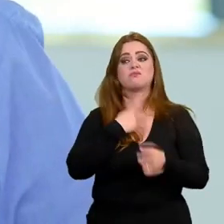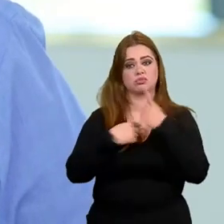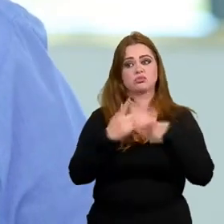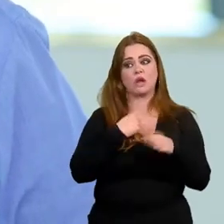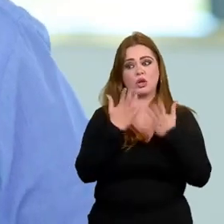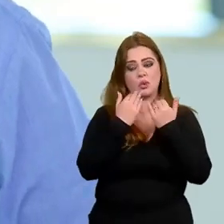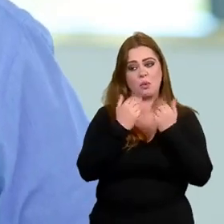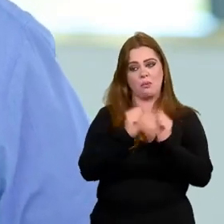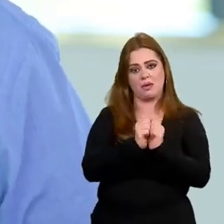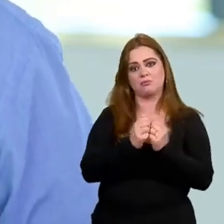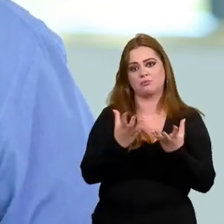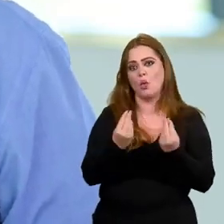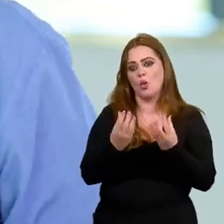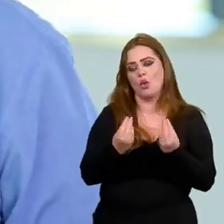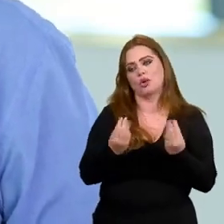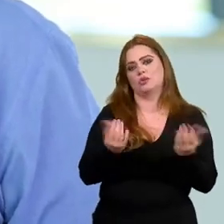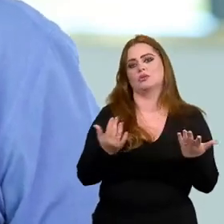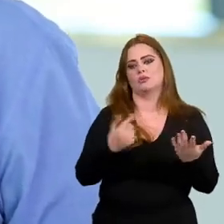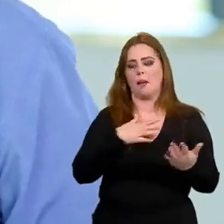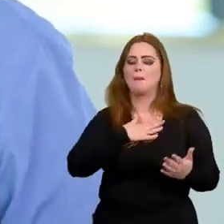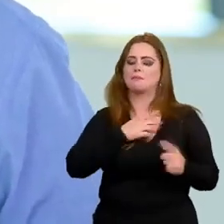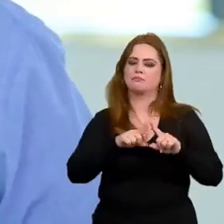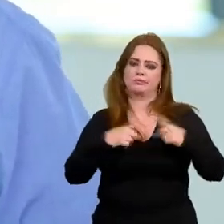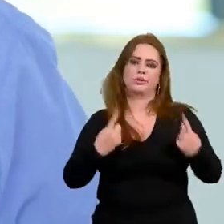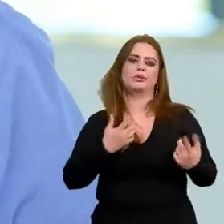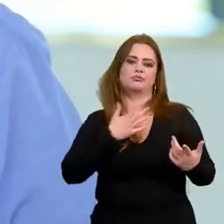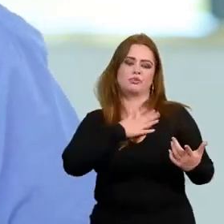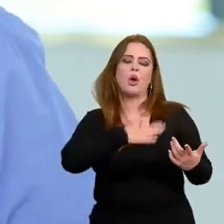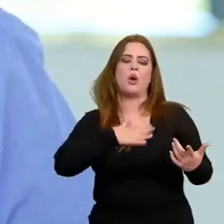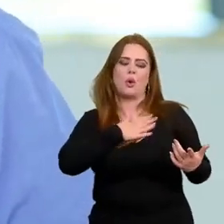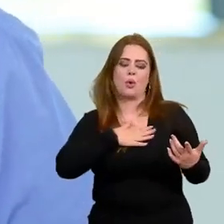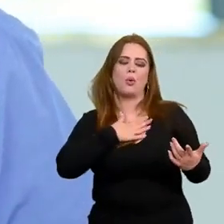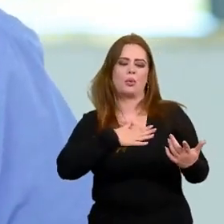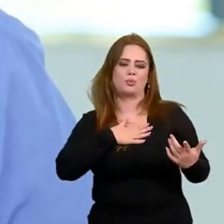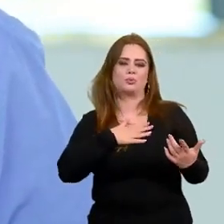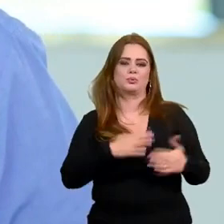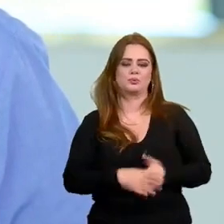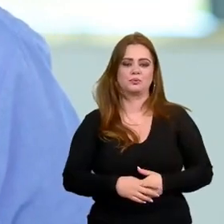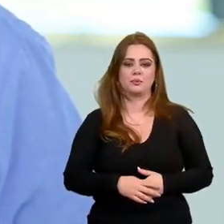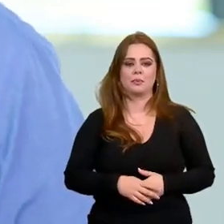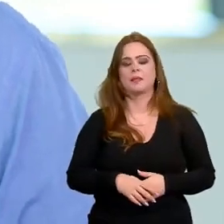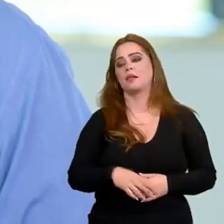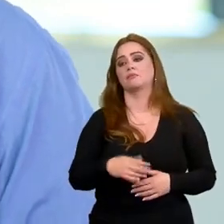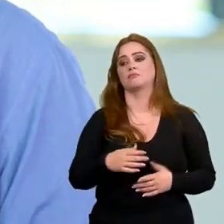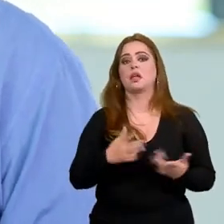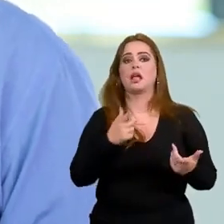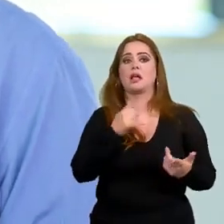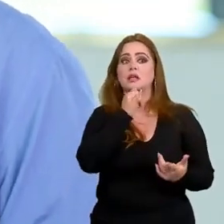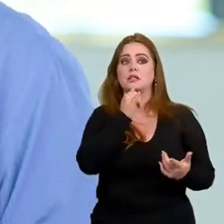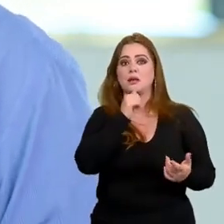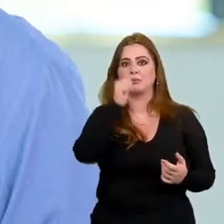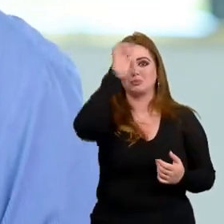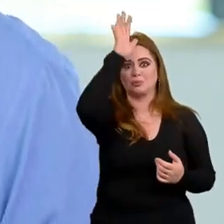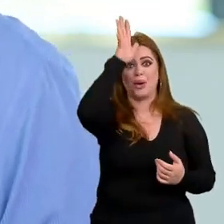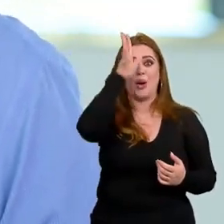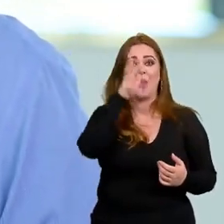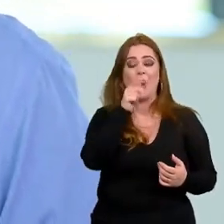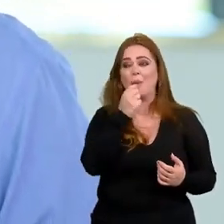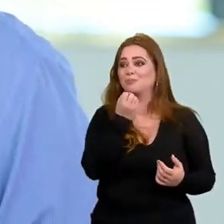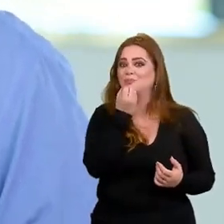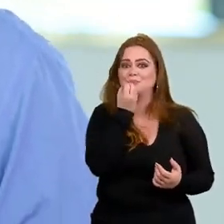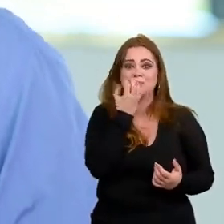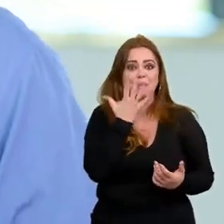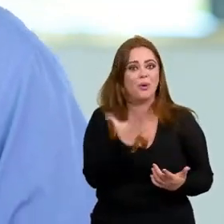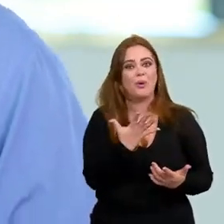exemplo. Sabe? Não tem nada. Rabada com agrião, né? Uma galinhada, sabe? Não tem nada melhor. Um frango com quiabo, não tem